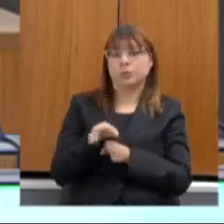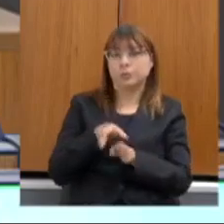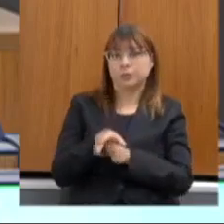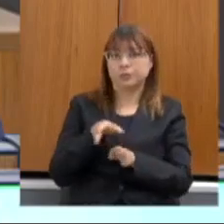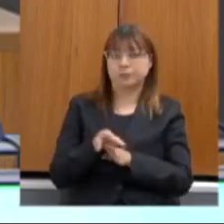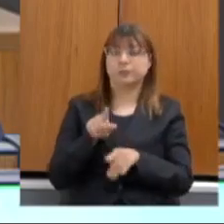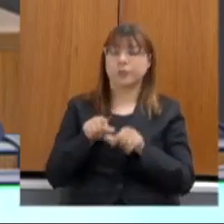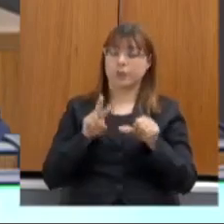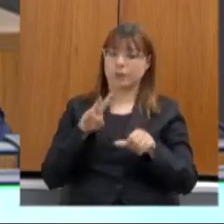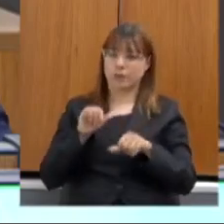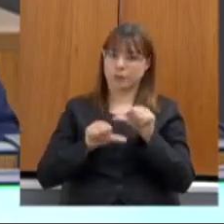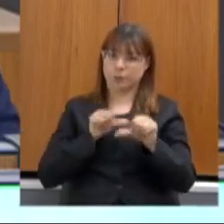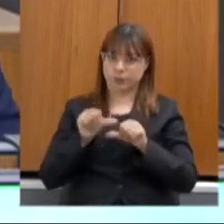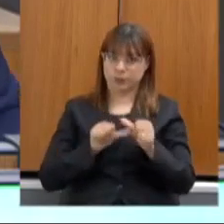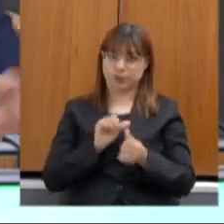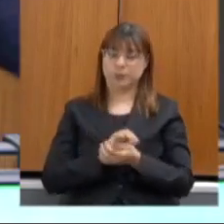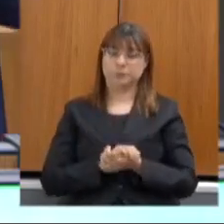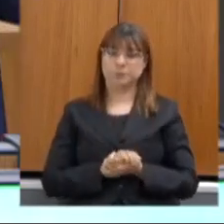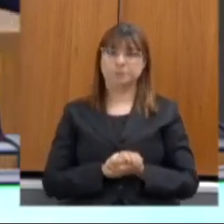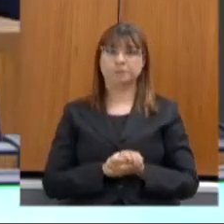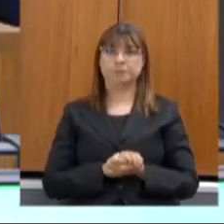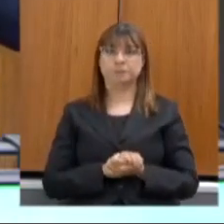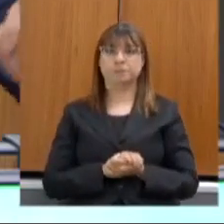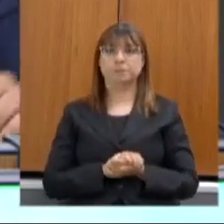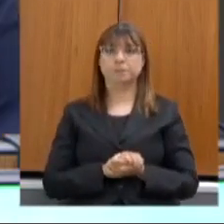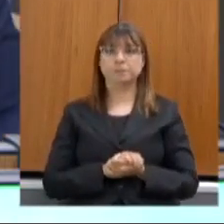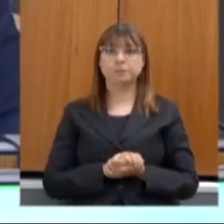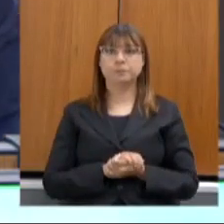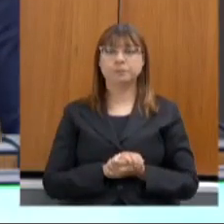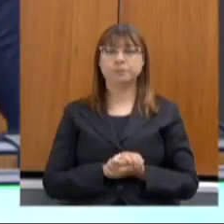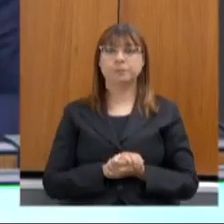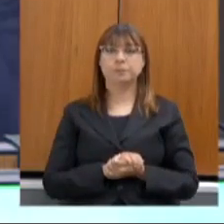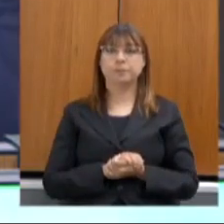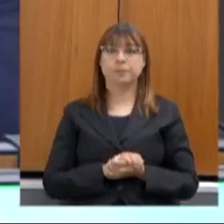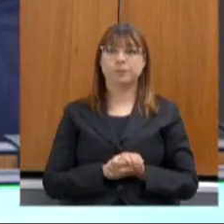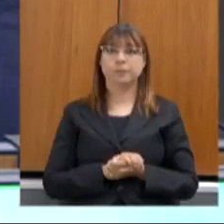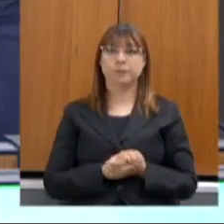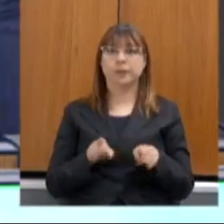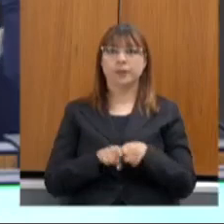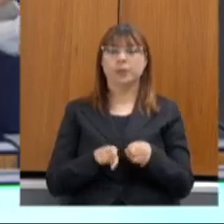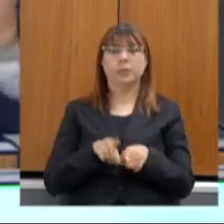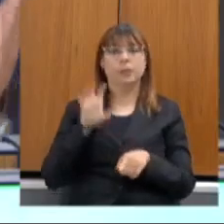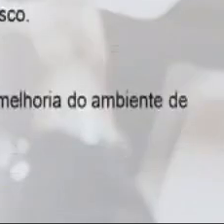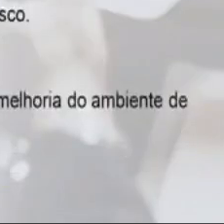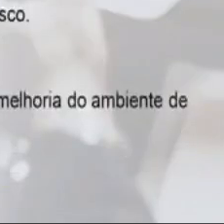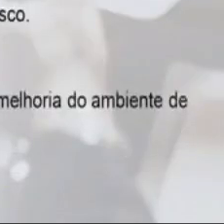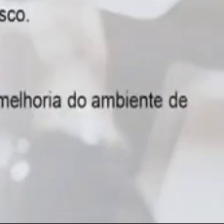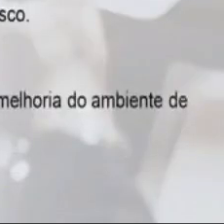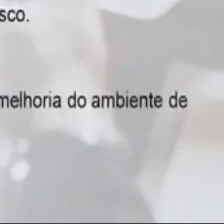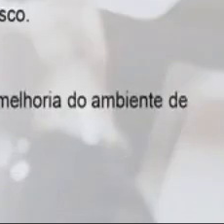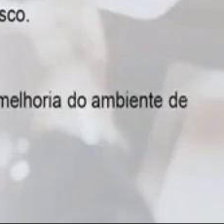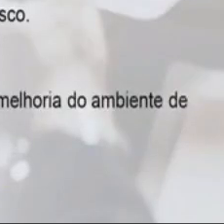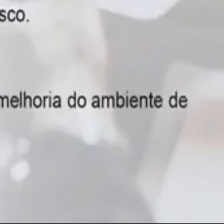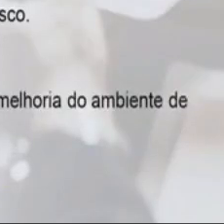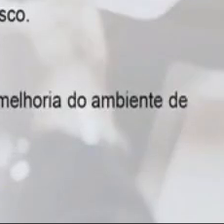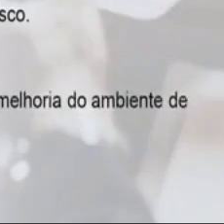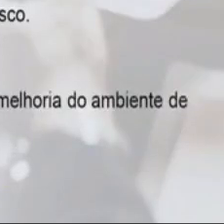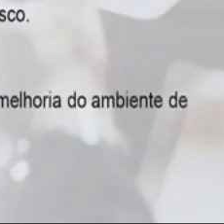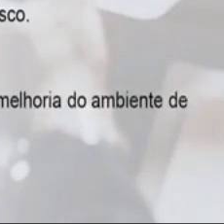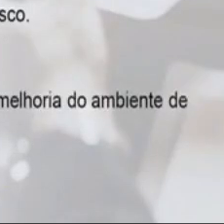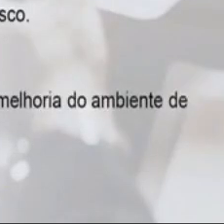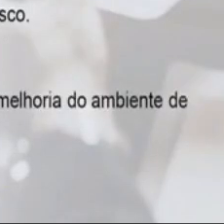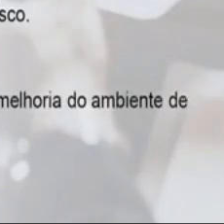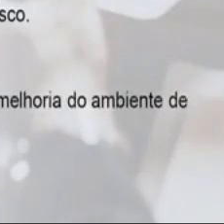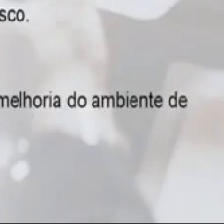mudará e muito a vida do empresário vinculação de decisões administrativas a partir de agora não pode mais